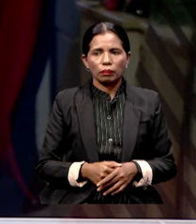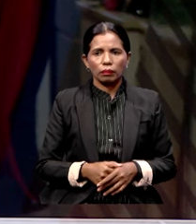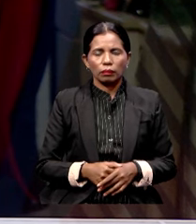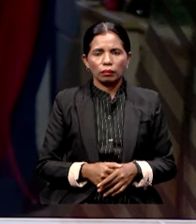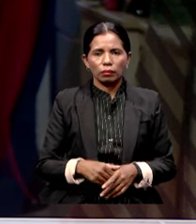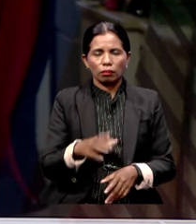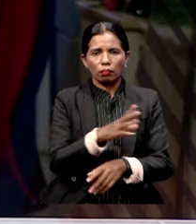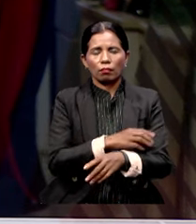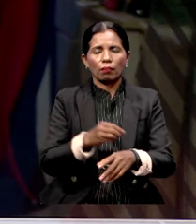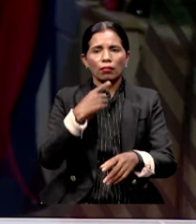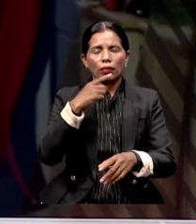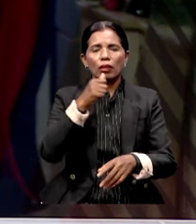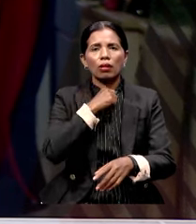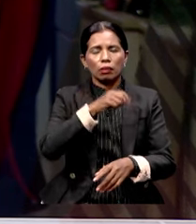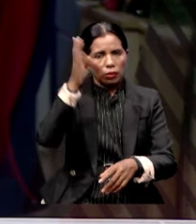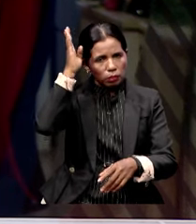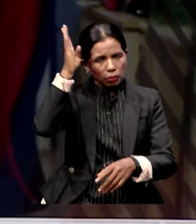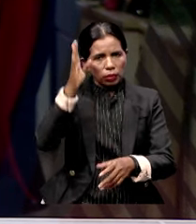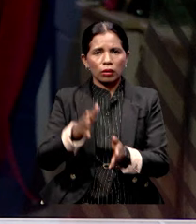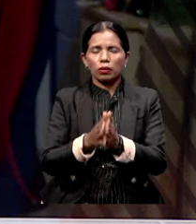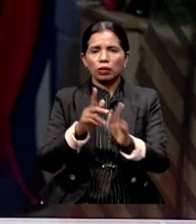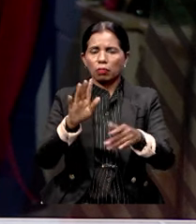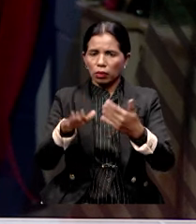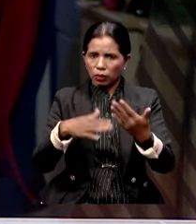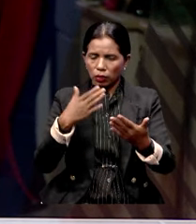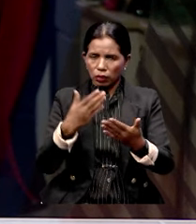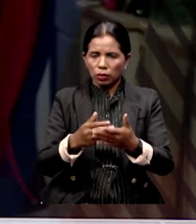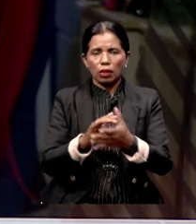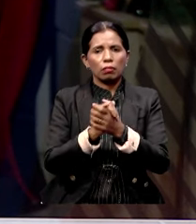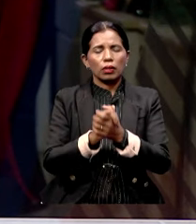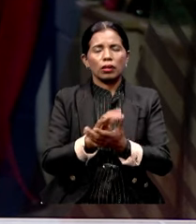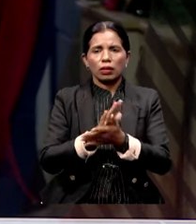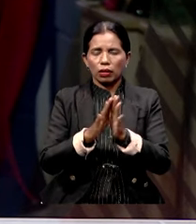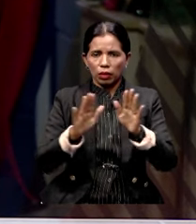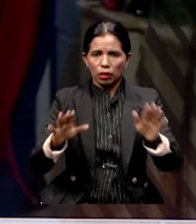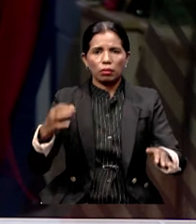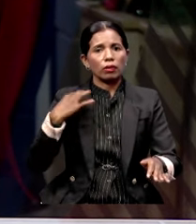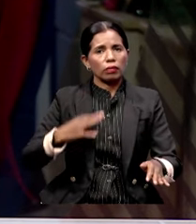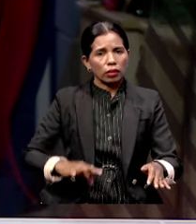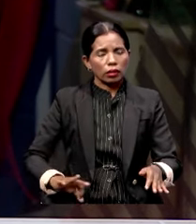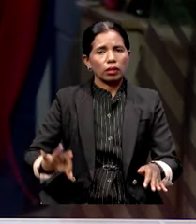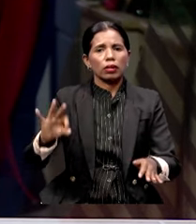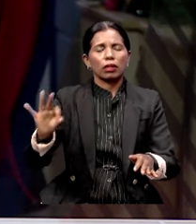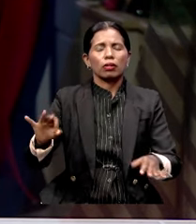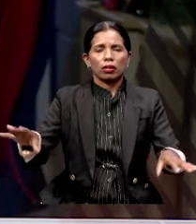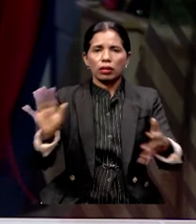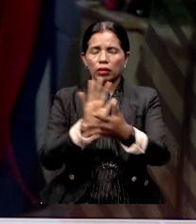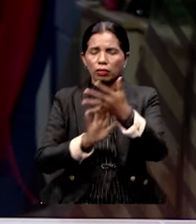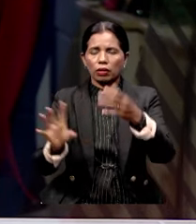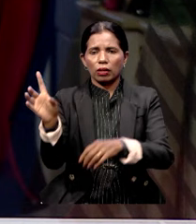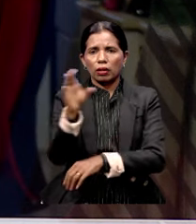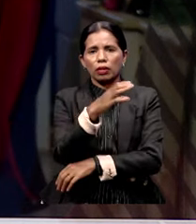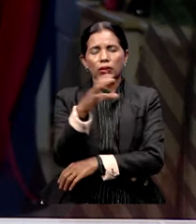Dom Virgílio Cardeal do Carmo da Silva, HDB, Russo Seranicira, atualmente em Dame no Fraternidade e a âmbito celebração Natal